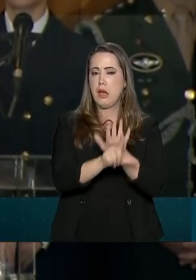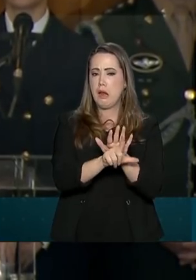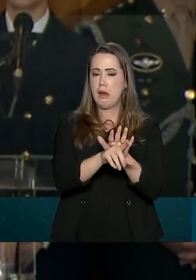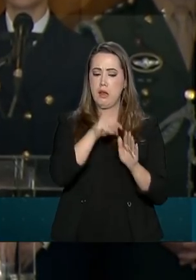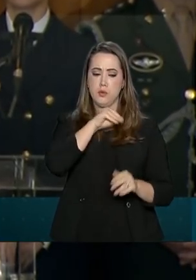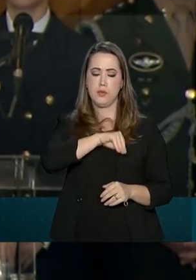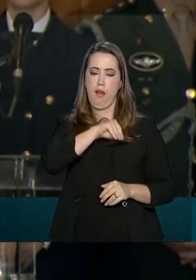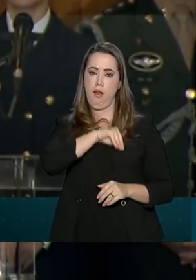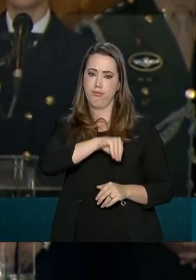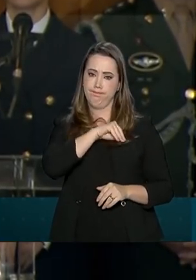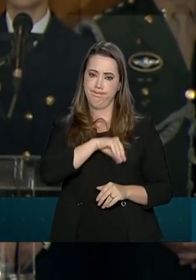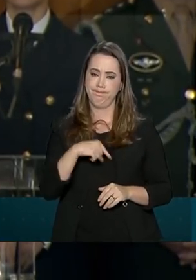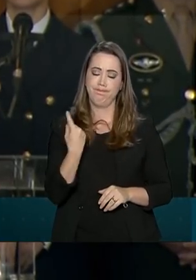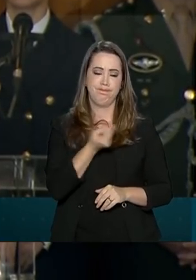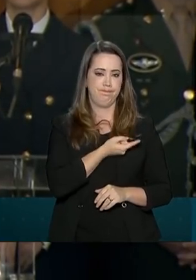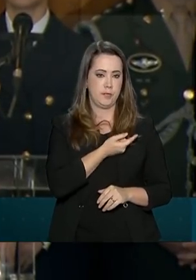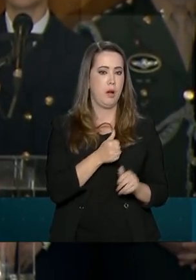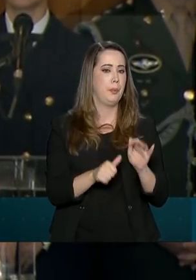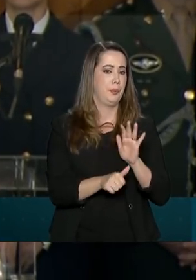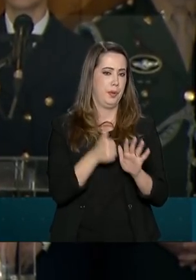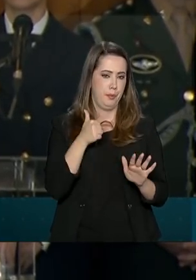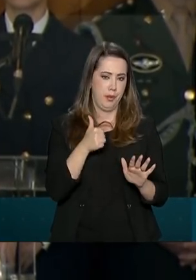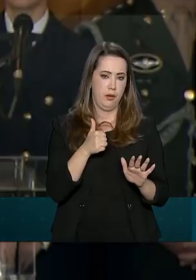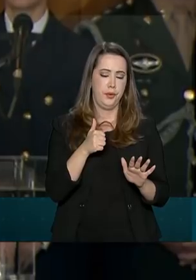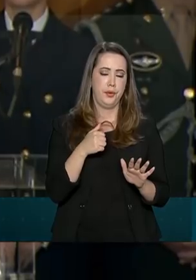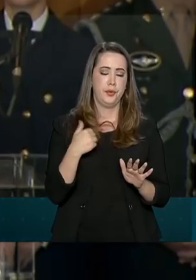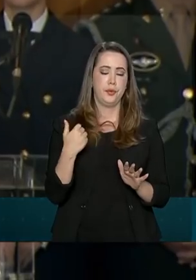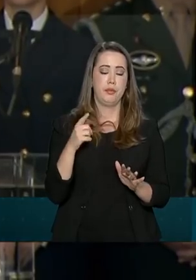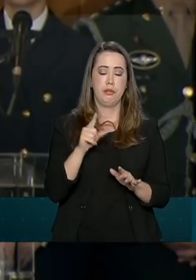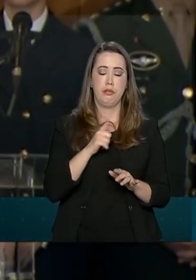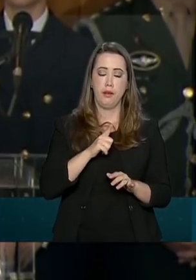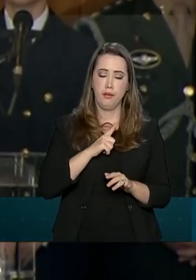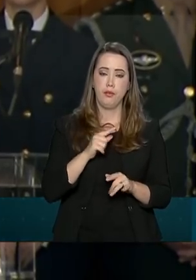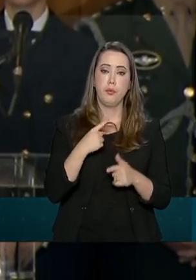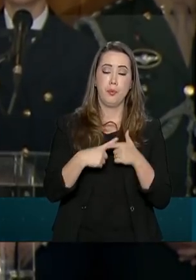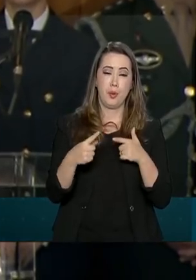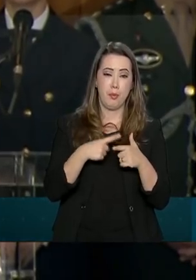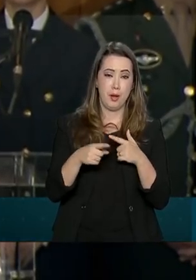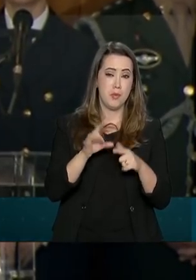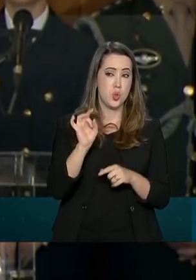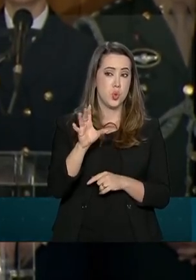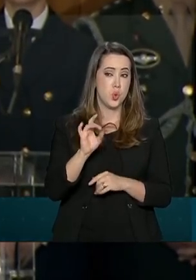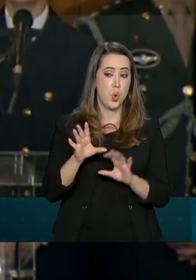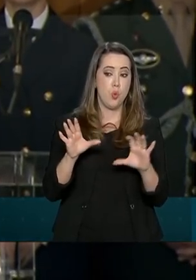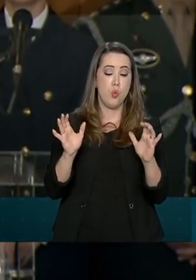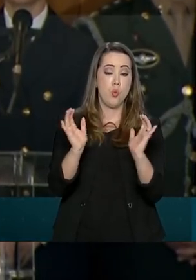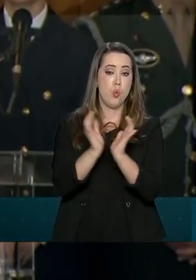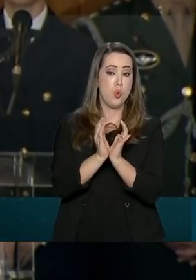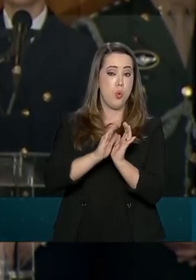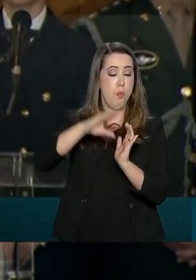primeira grande reforma da Previdência, onde apenas os militares foram